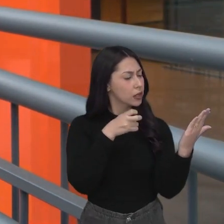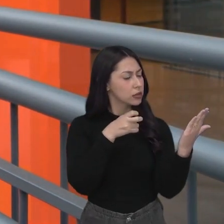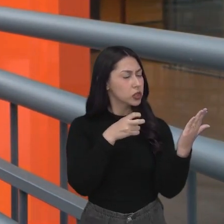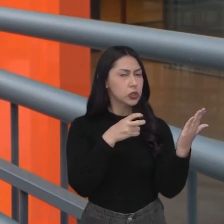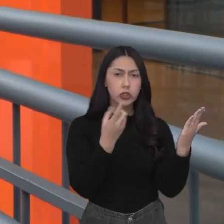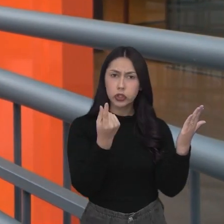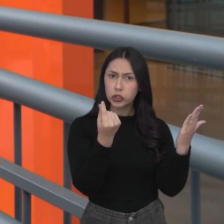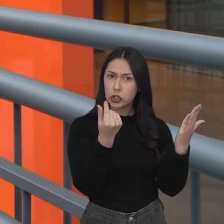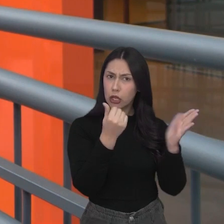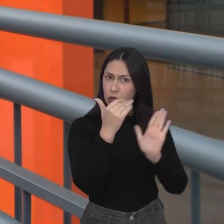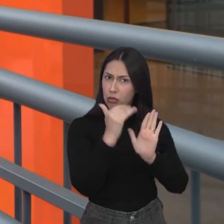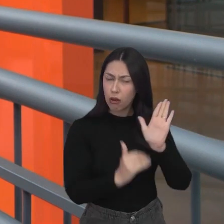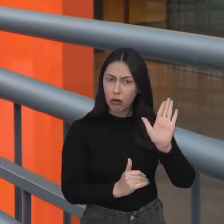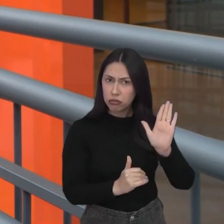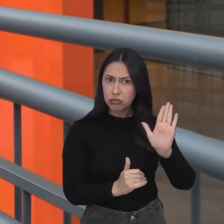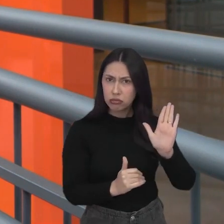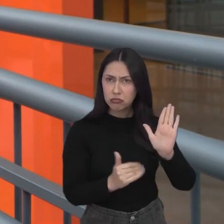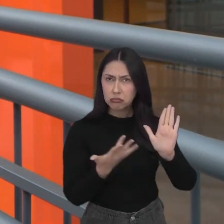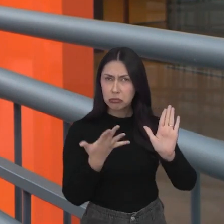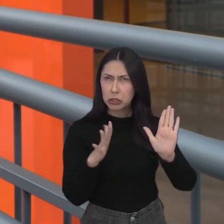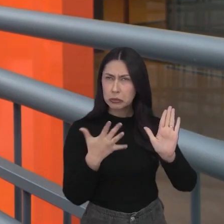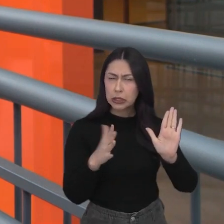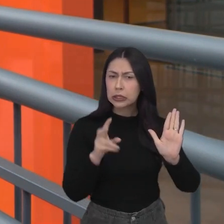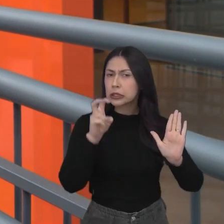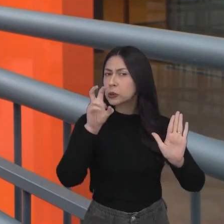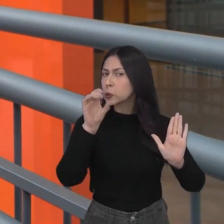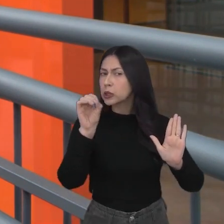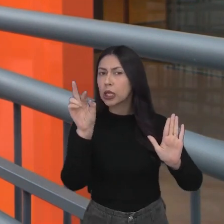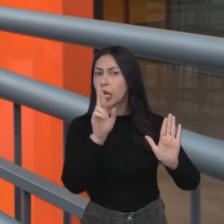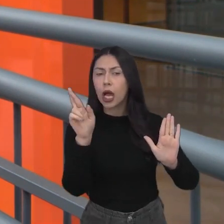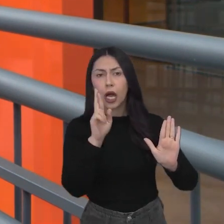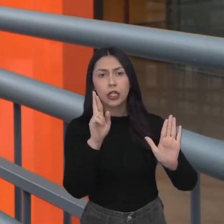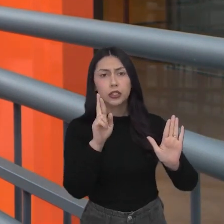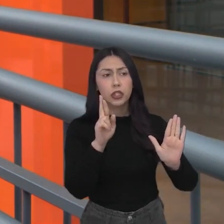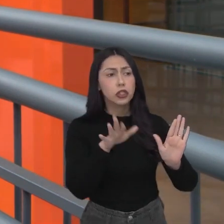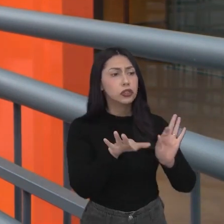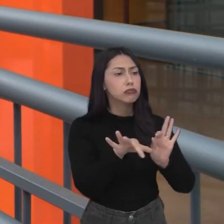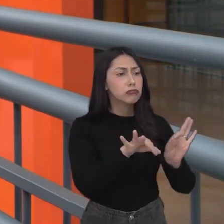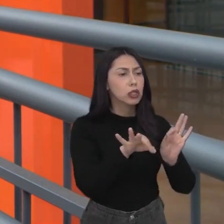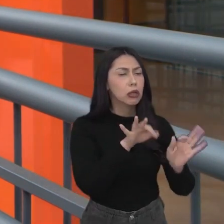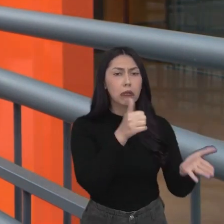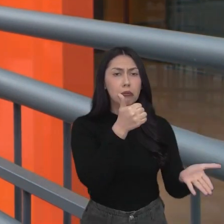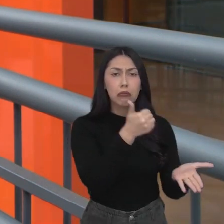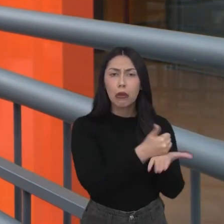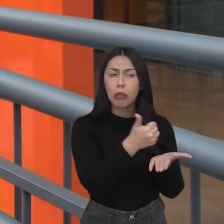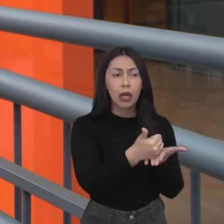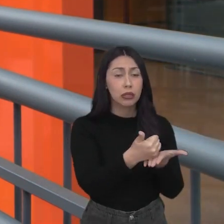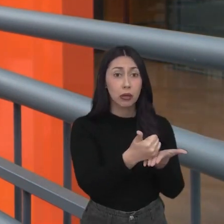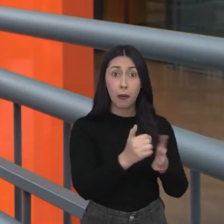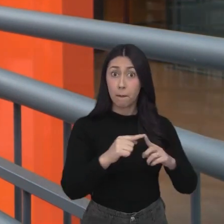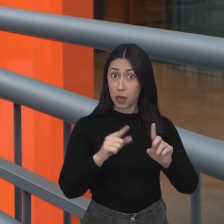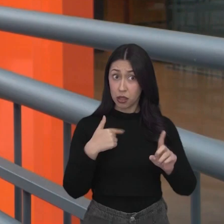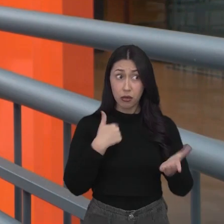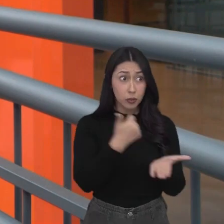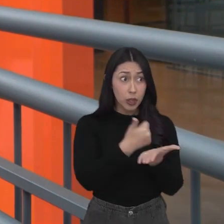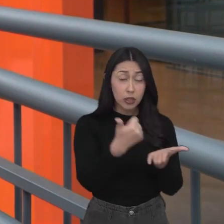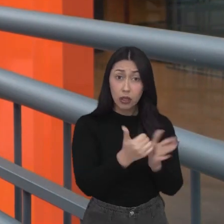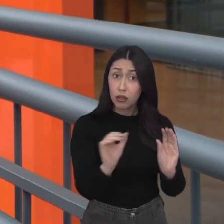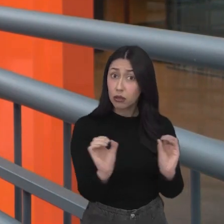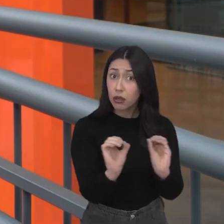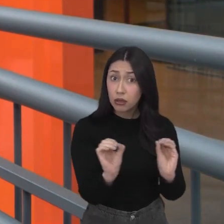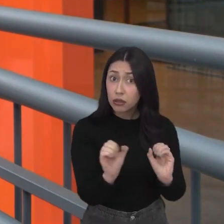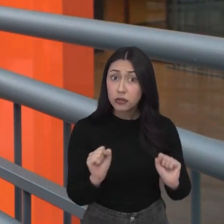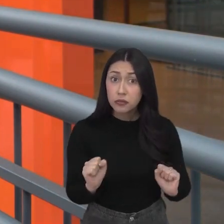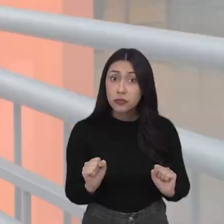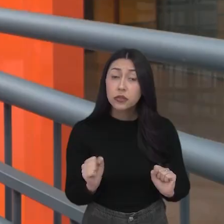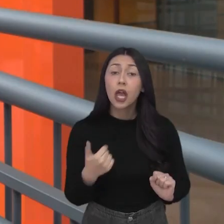tinha um desconto indevido, que era mais ou menos de R$50 por causa de plano contratado, sendo que eu não tinha contratado